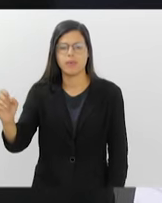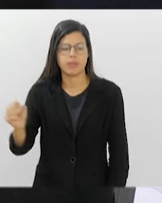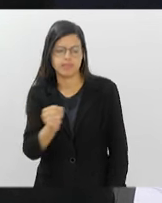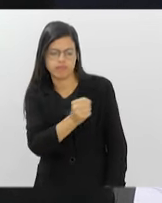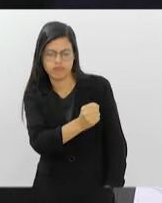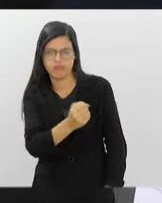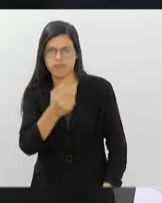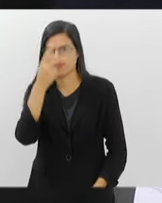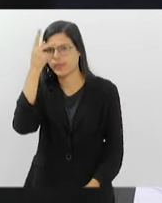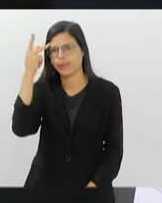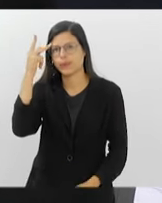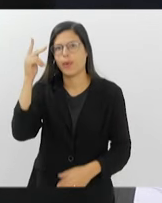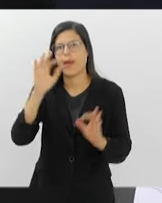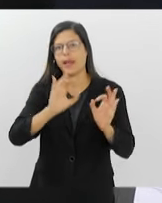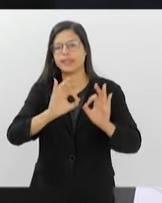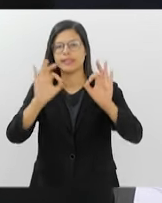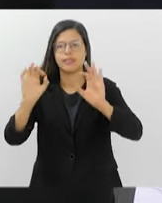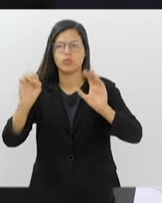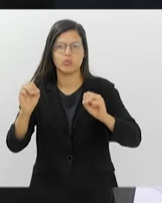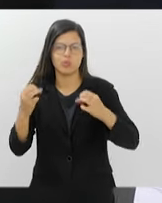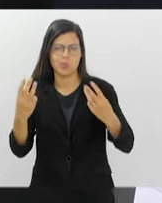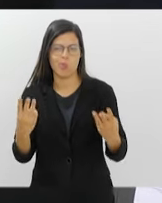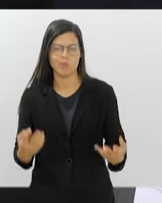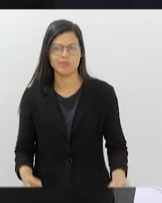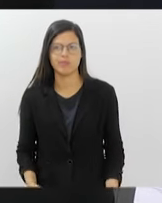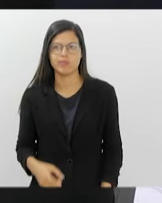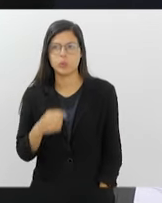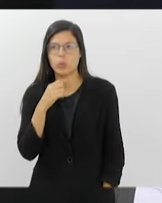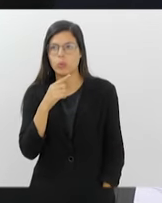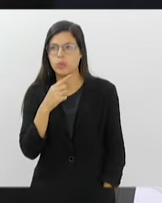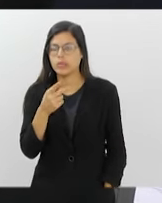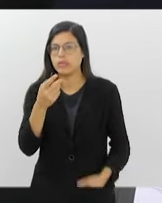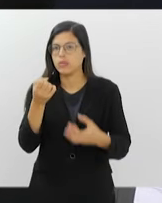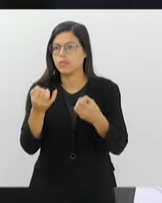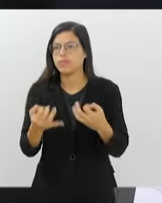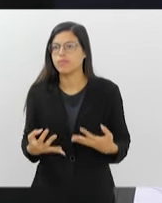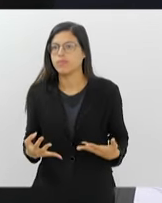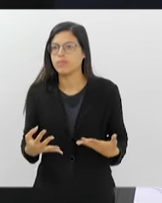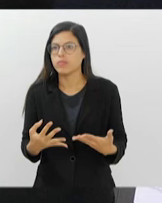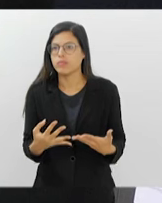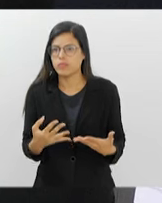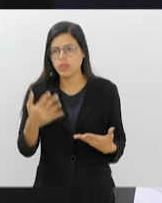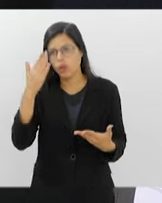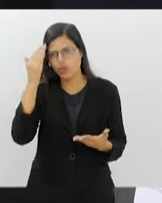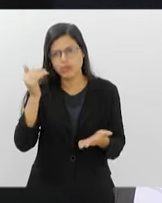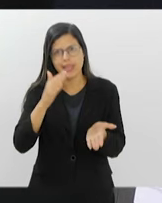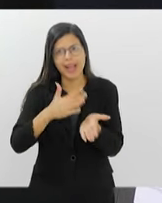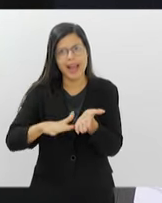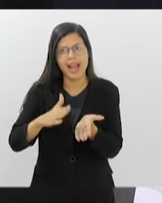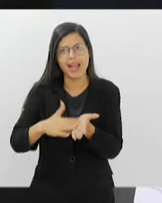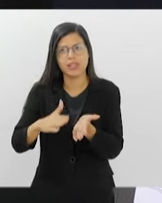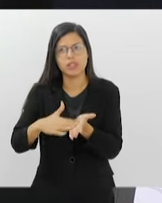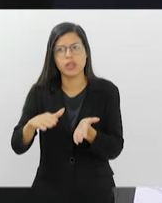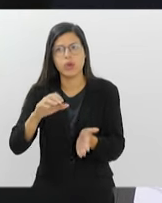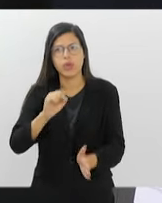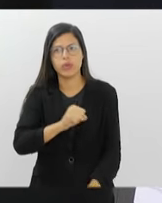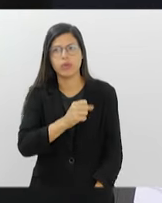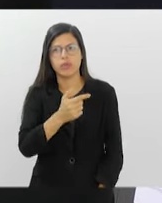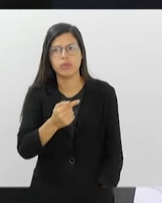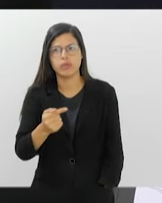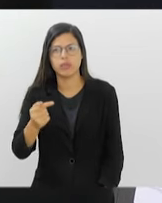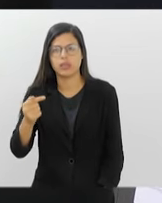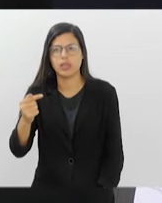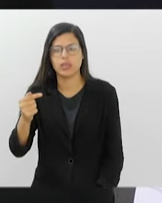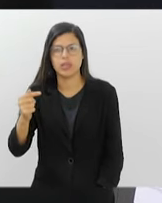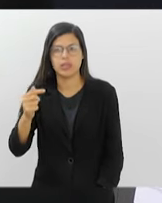de Madona Então ninguém conseguiu dizer exatamente o que que rende eu sei o que gasta tá aqui o que gasta 8075 homens